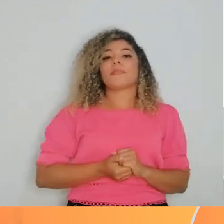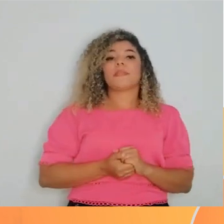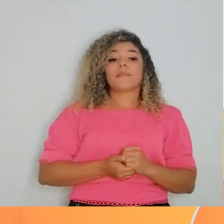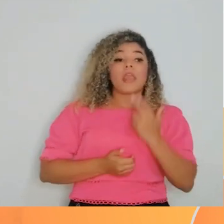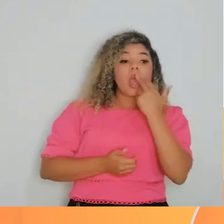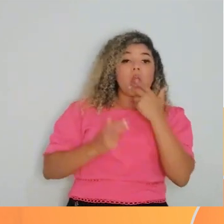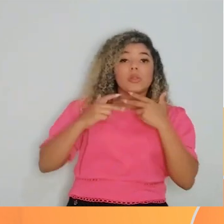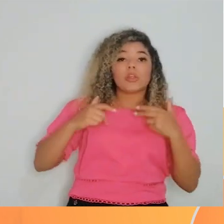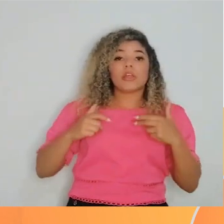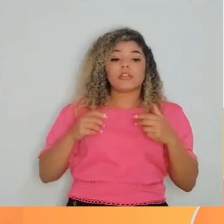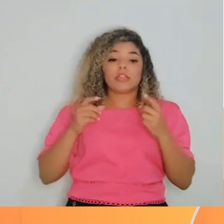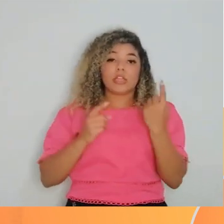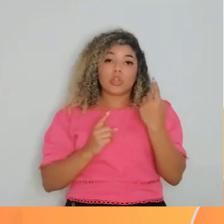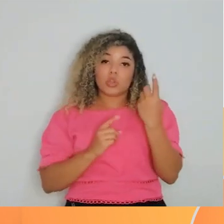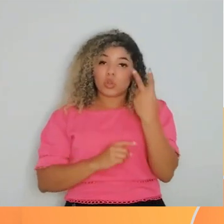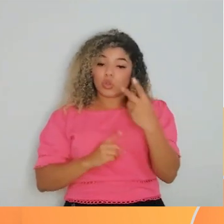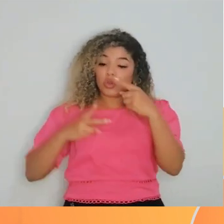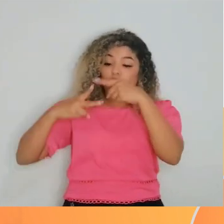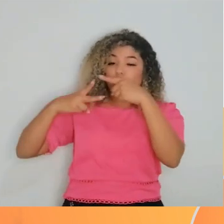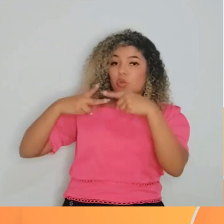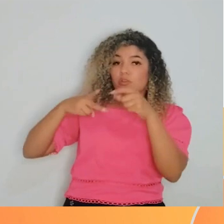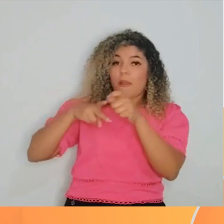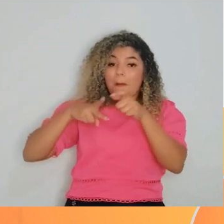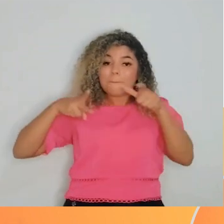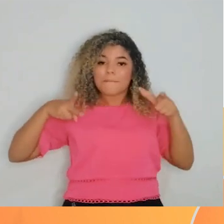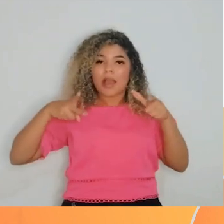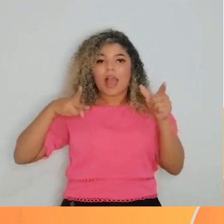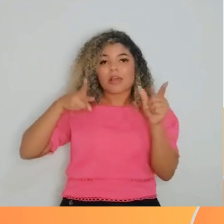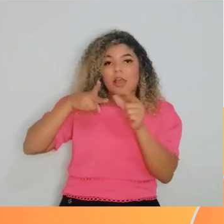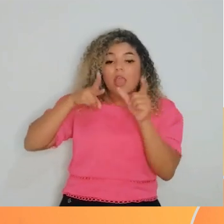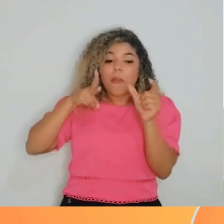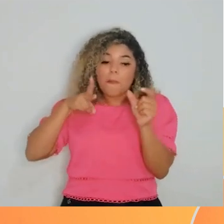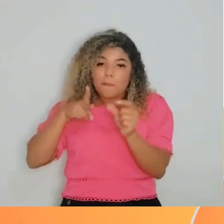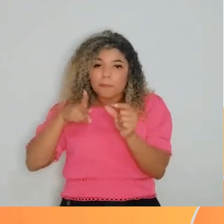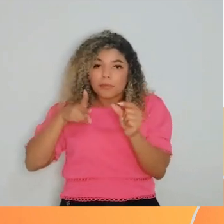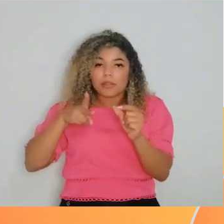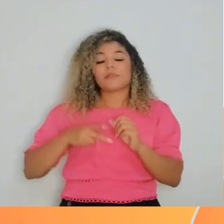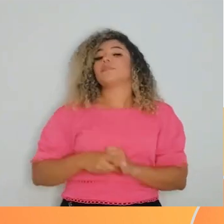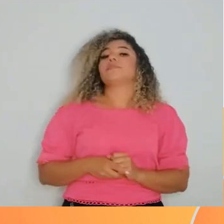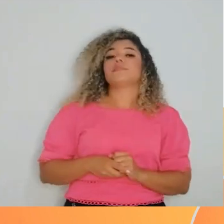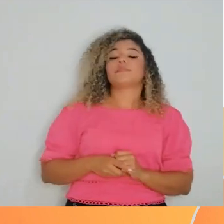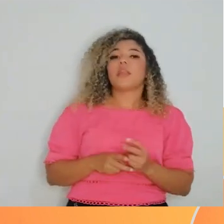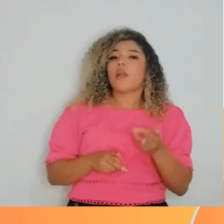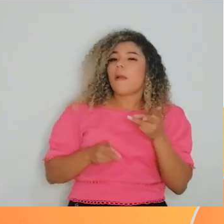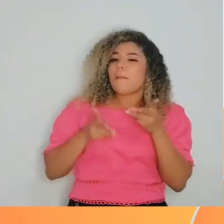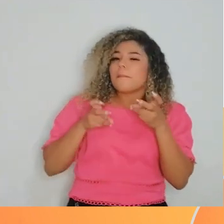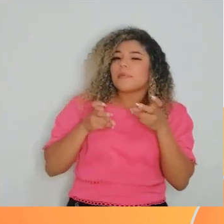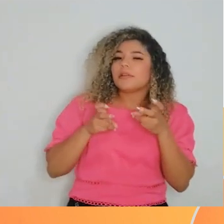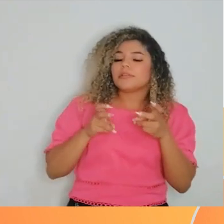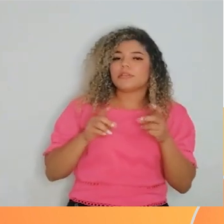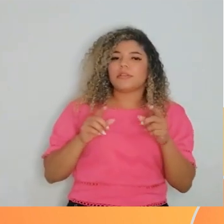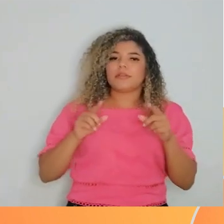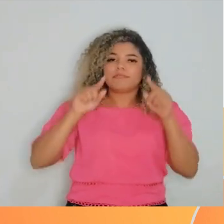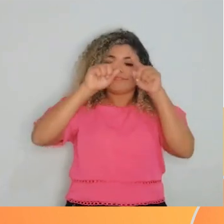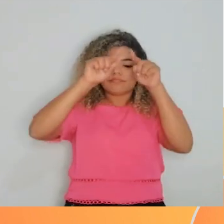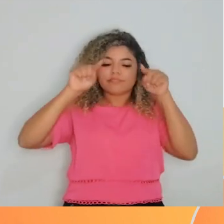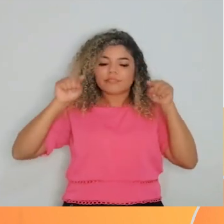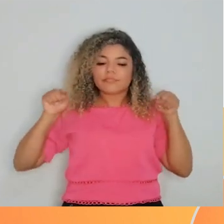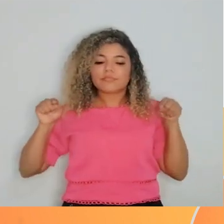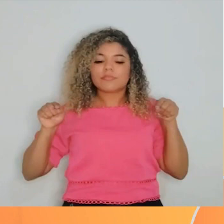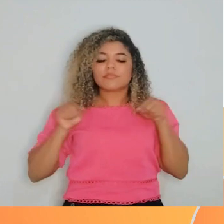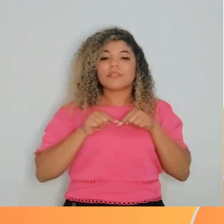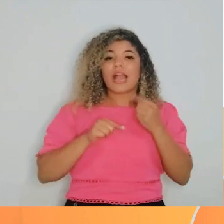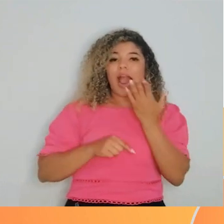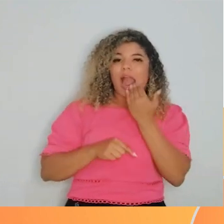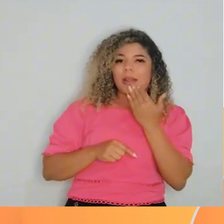Os nutrientes são divididos em dois tipos, macronutrientes e micronutrientes. Vamos observar a pirâmide alimentar, vamos